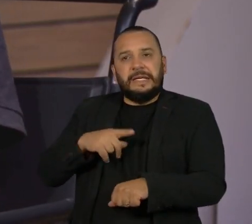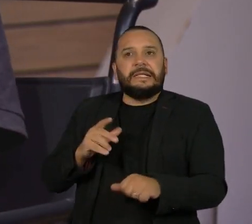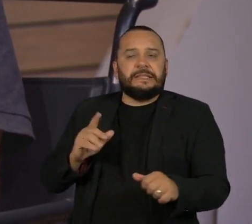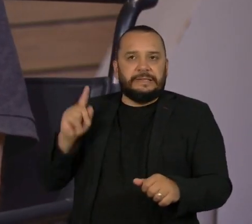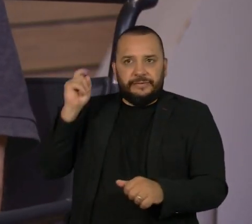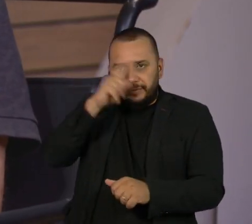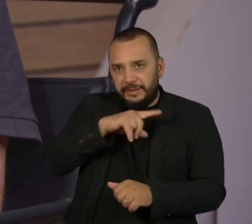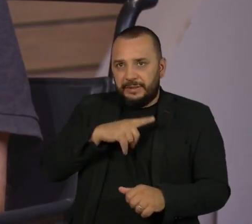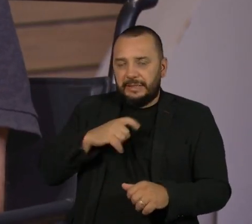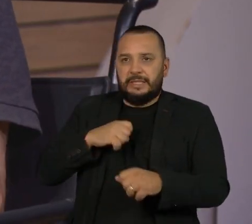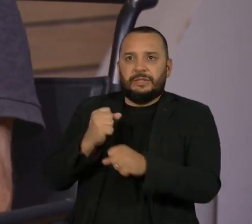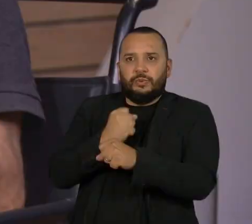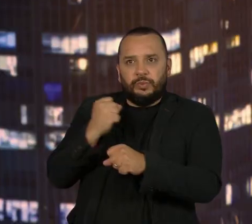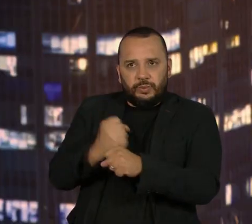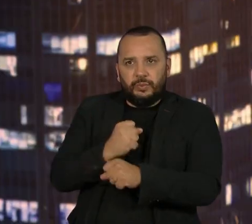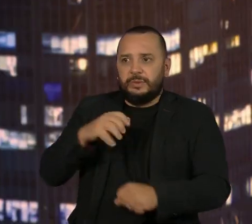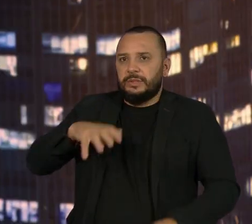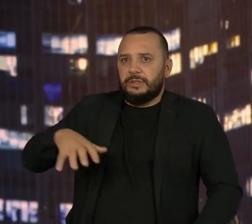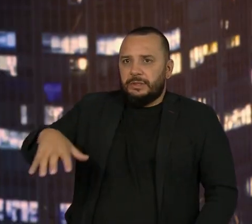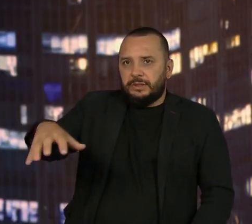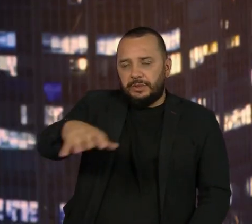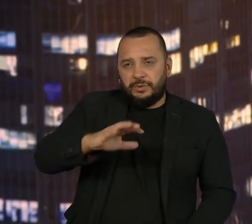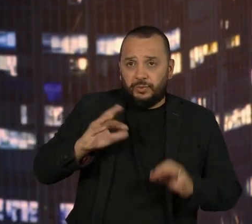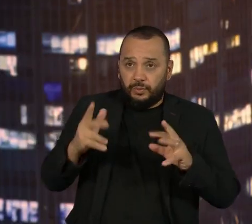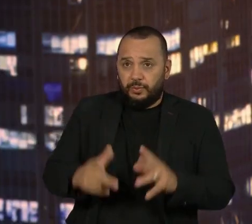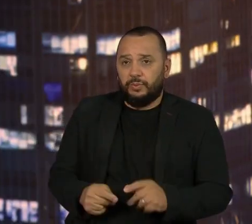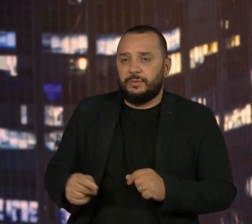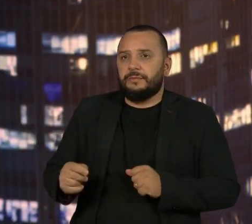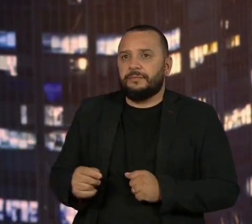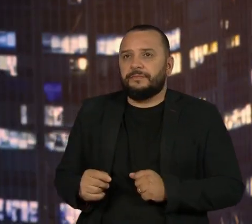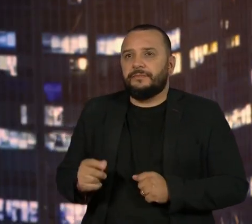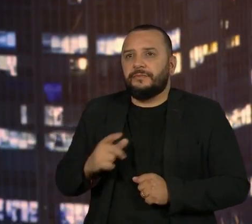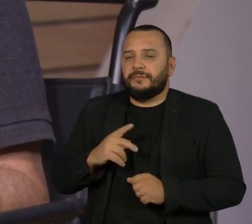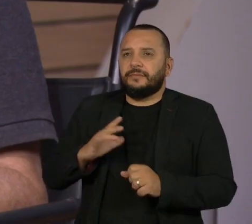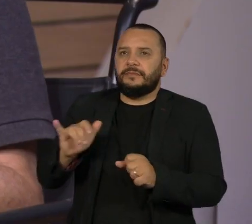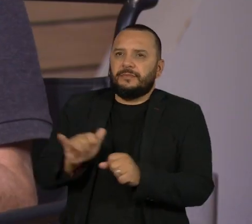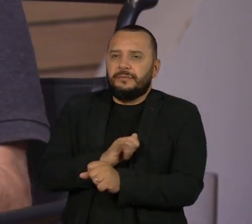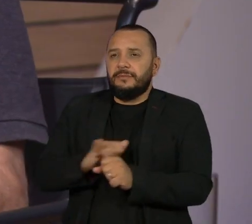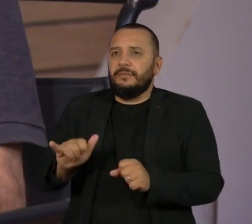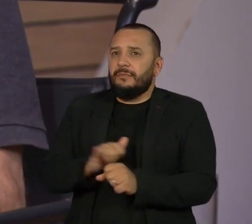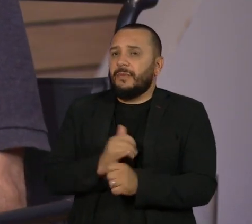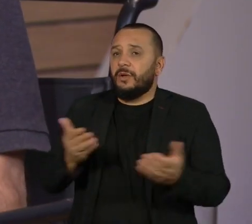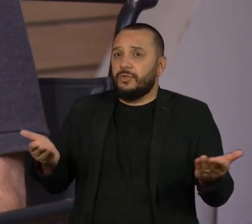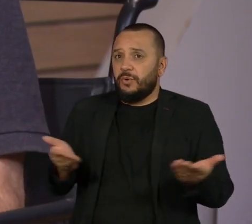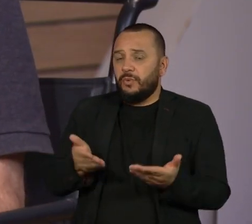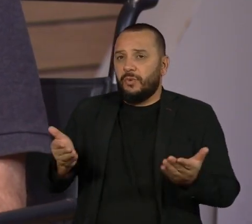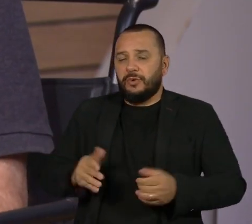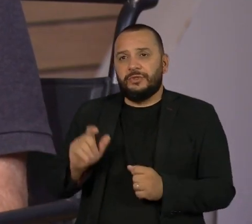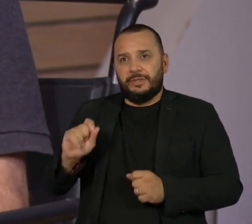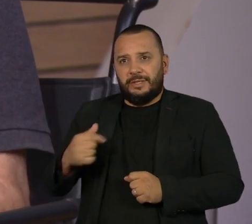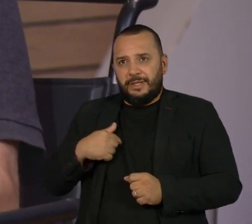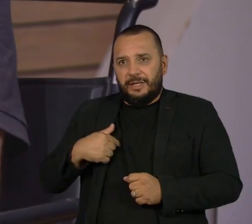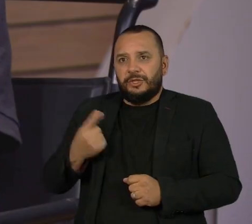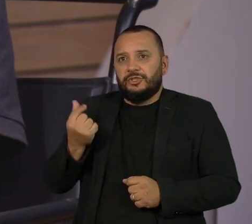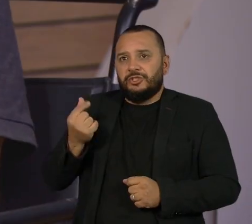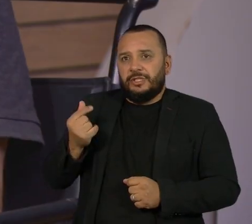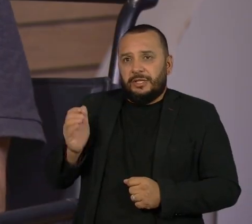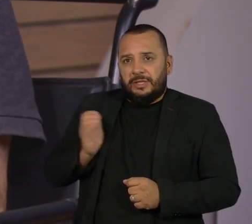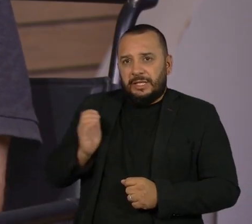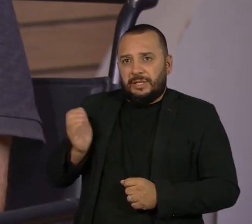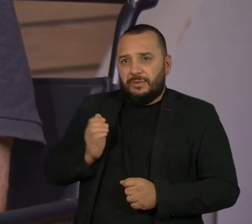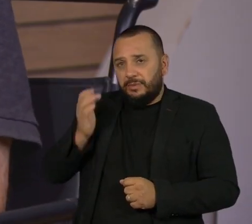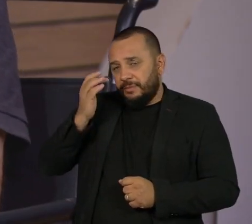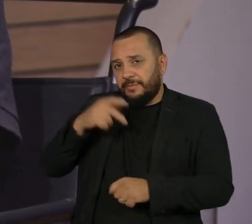de infraestrutura e de tudo. Os mecanismos que tem até então são aqueles de transferência de recursos dos países ricos